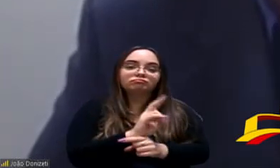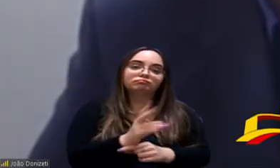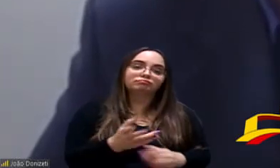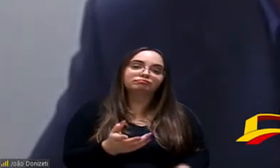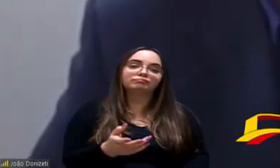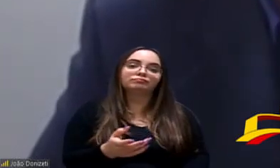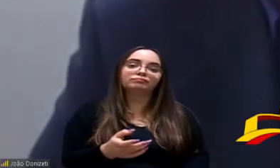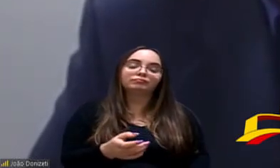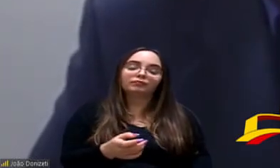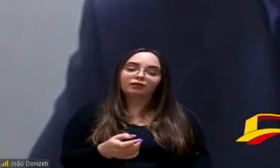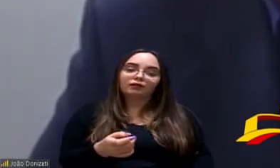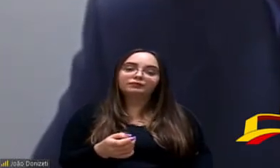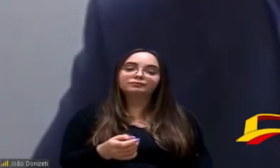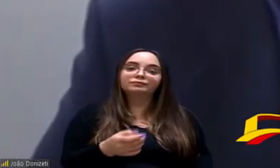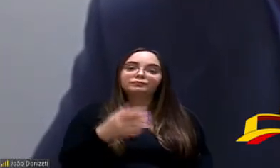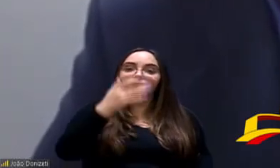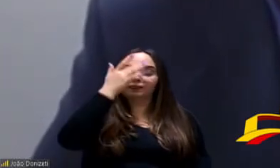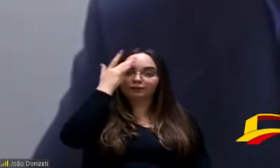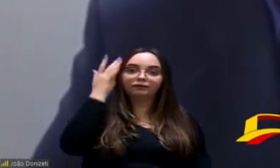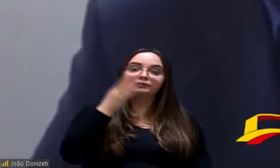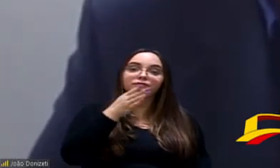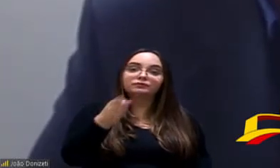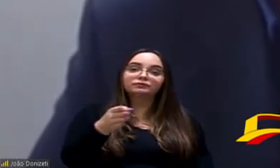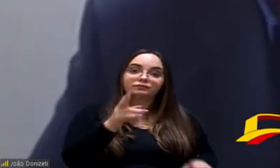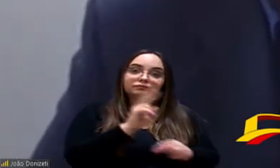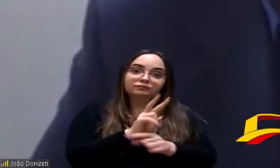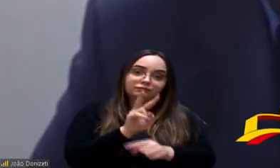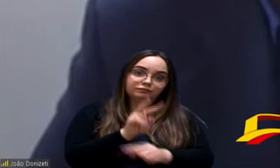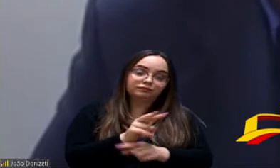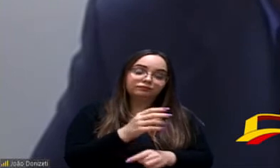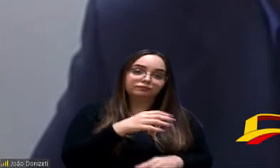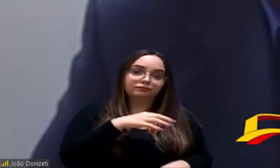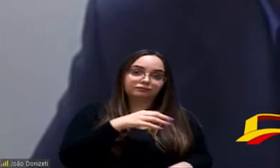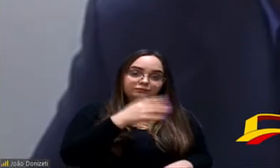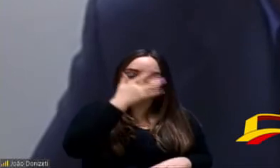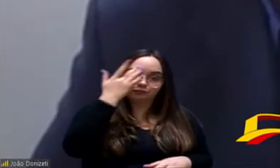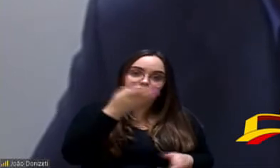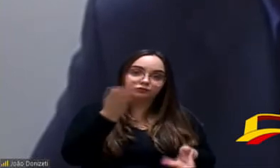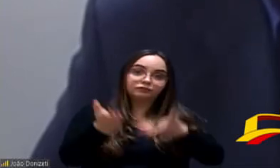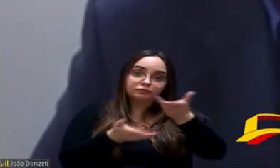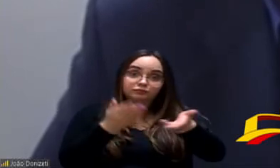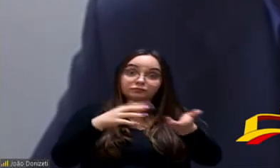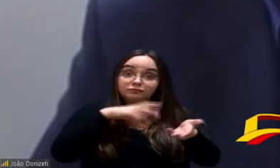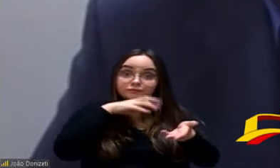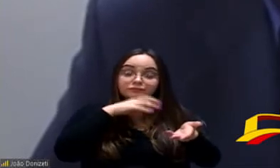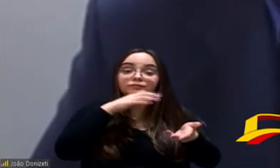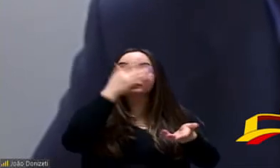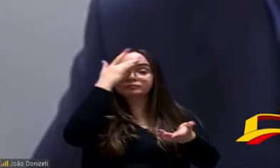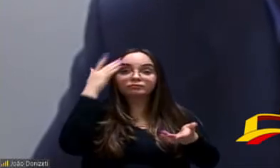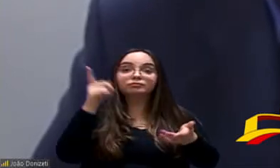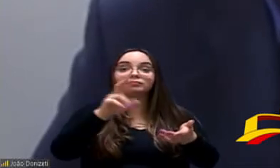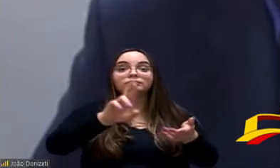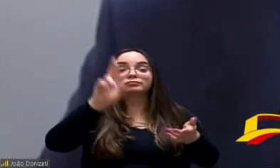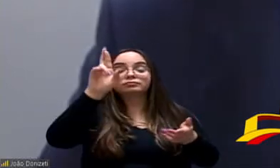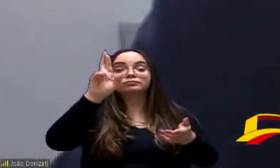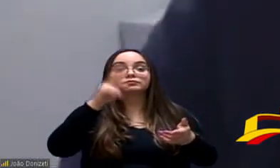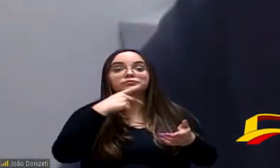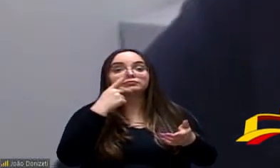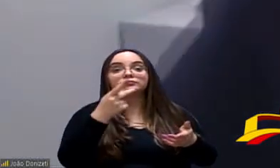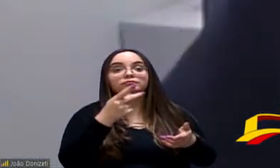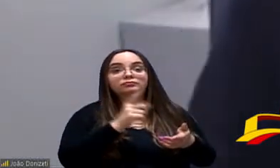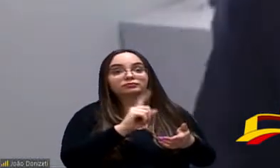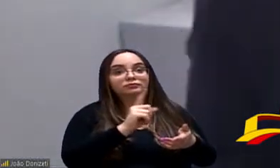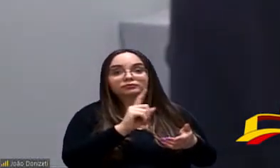muitos lugares, a pessoa vai lá defender o animal. Eu já tive situação de ver do proprietário, por exemplo, do imóvel,